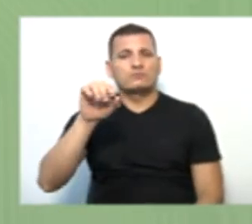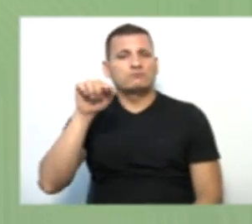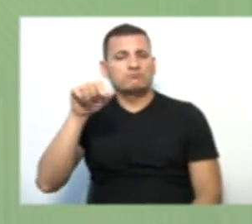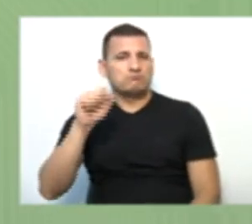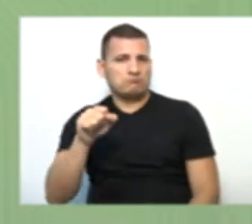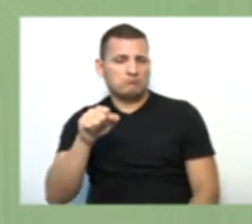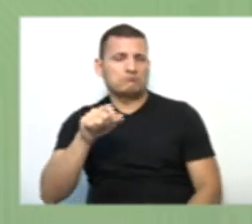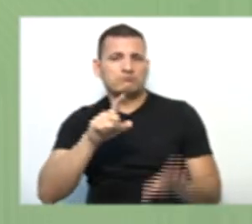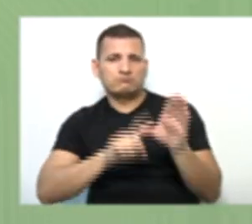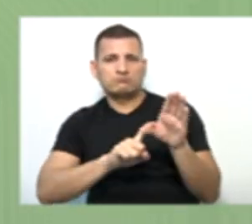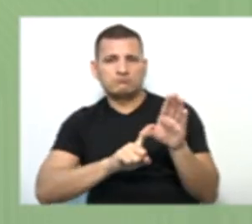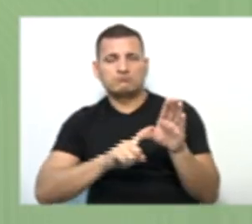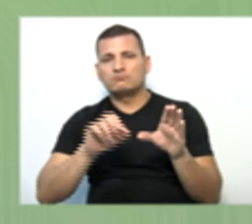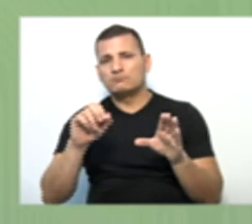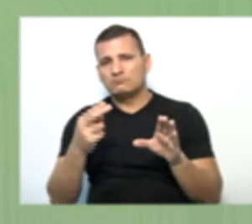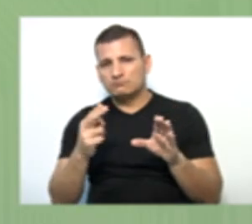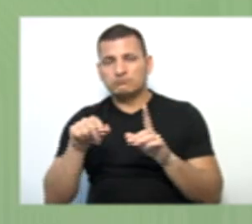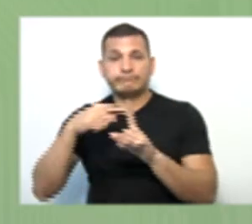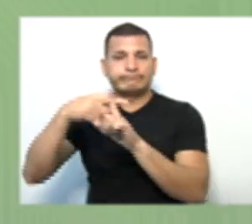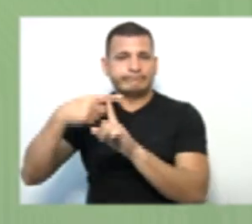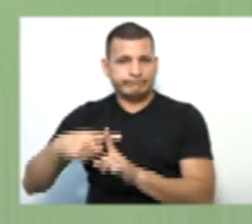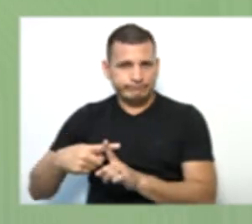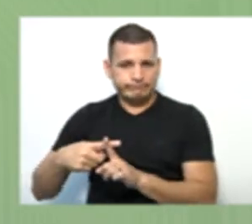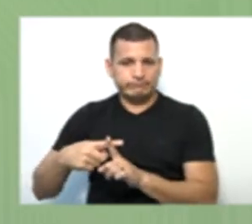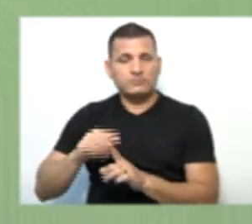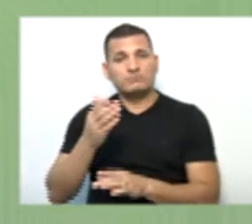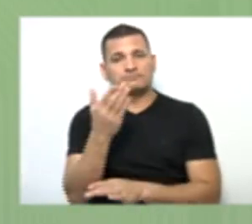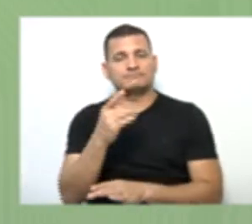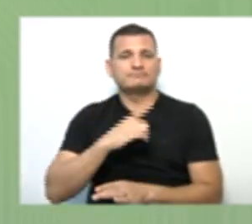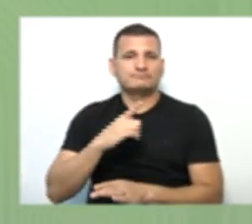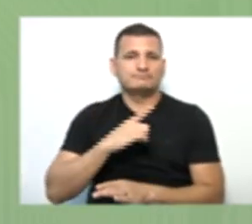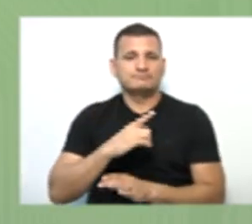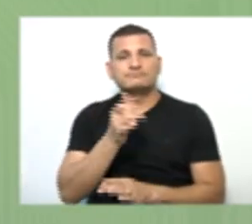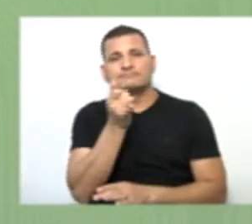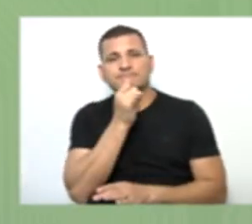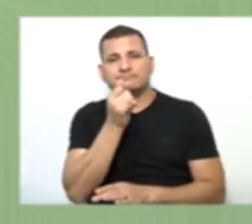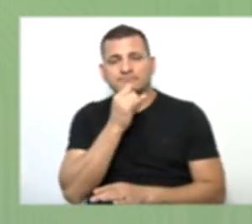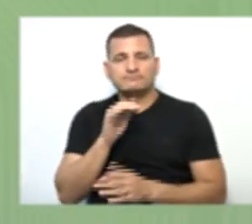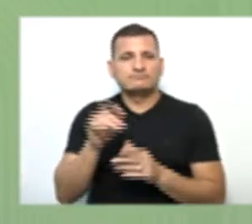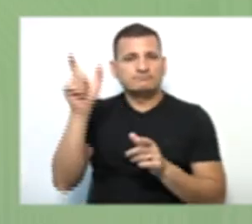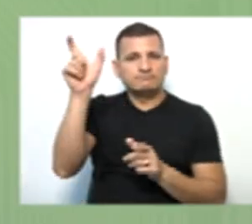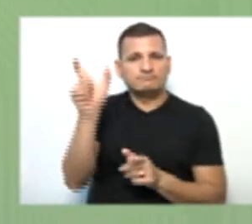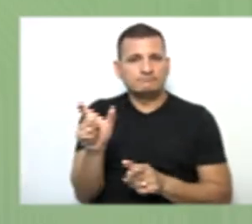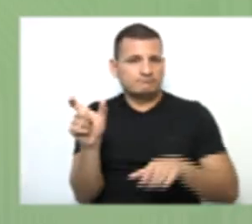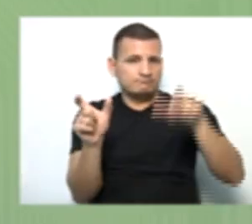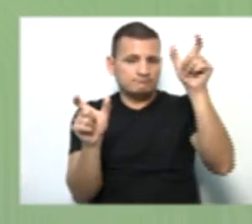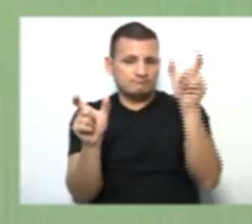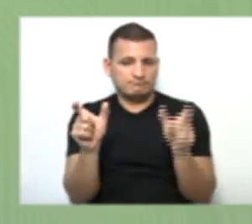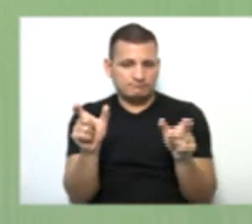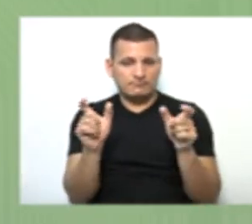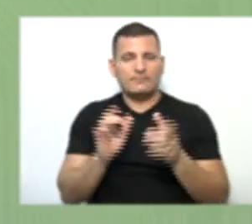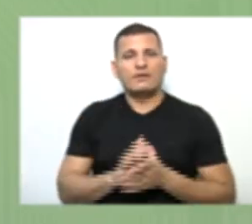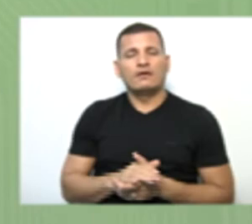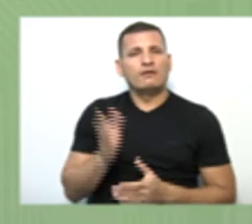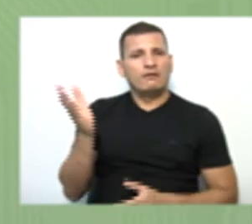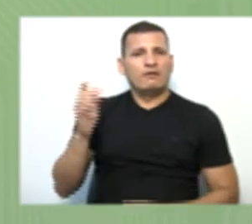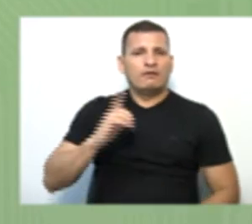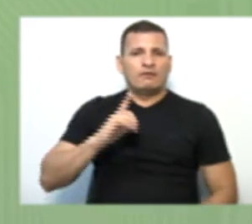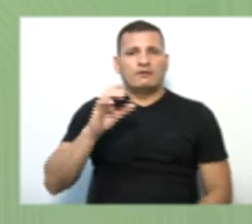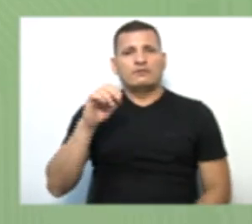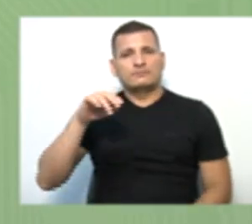credor. Então, eu tenho aqui o modelo de razonete. Aí eu tenho uma conta, olha que conta maravilhosa, né?